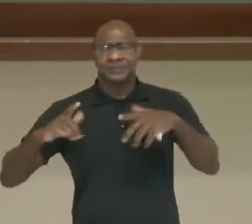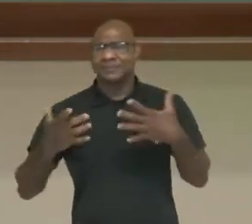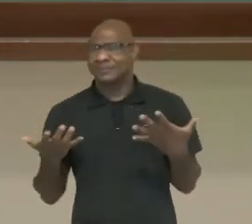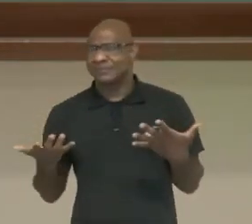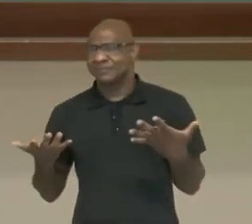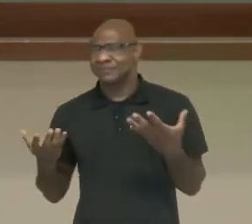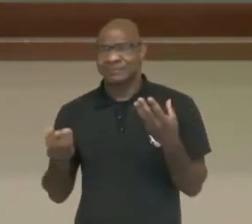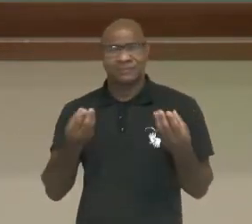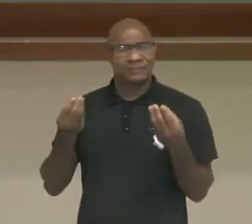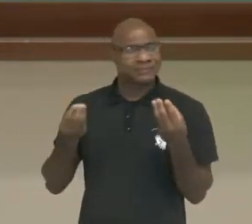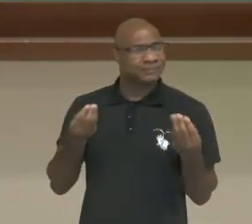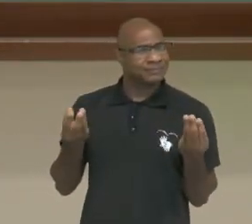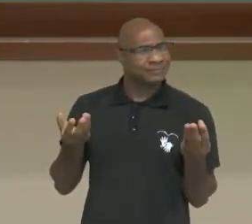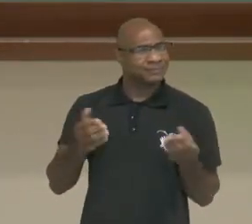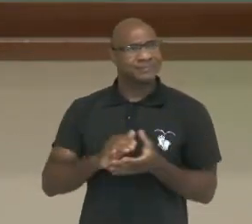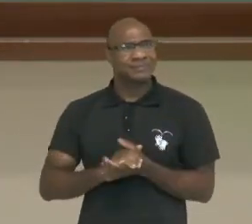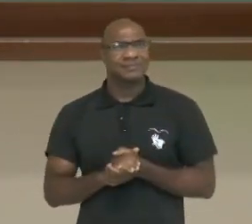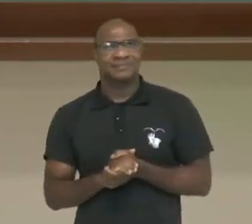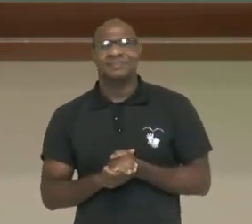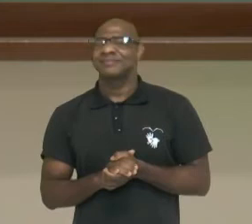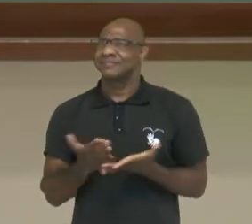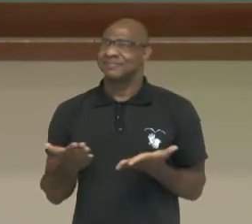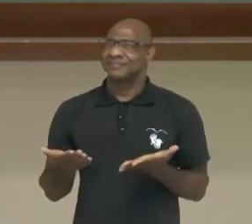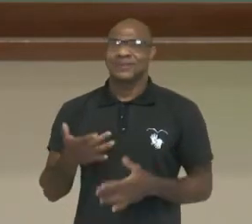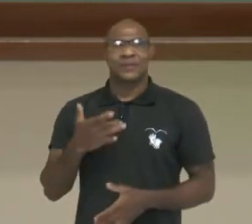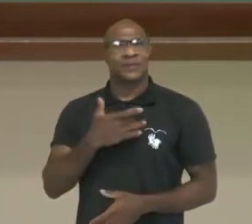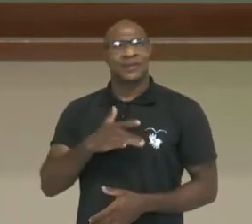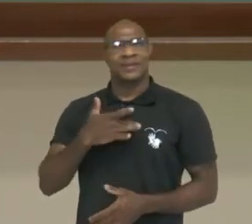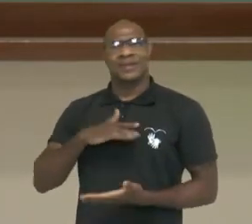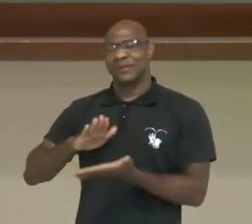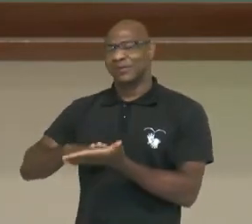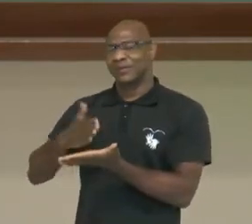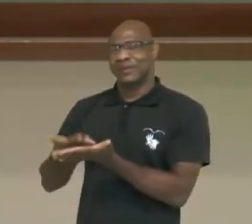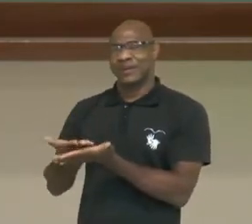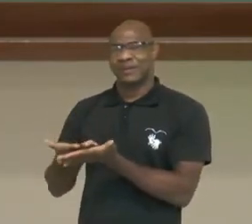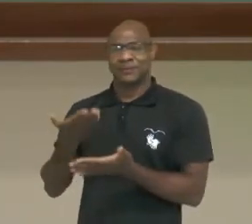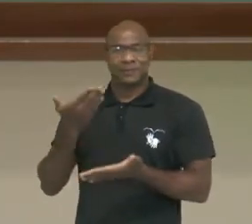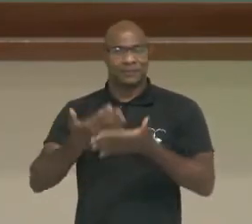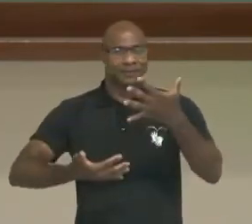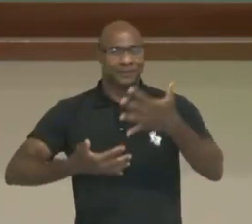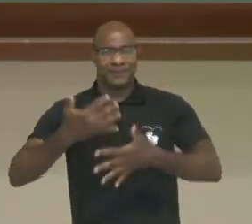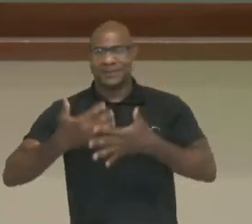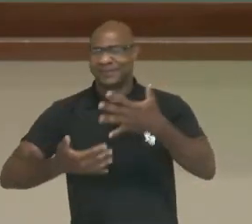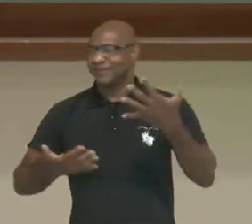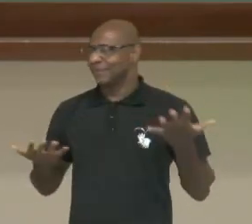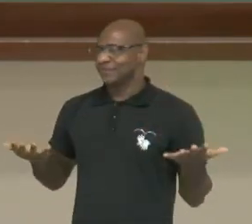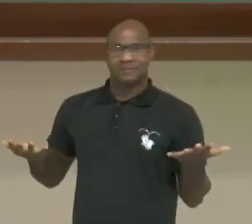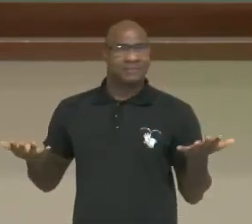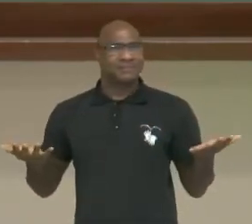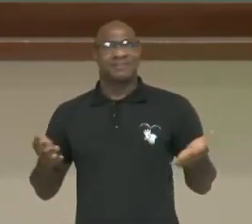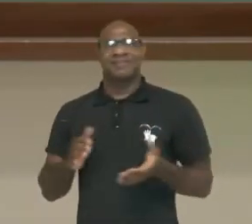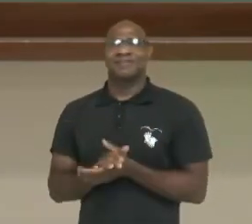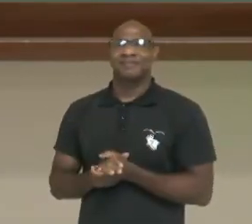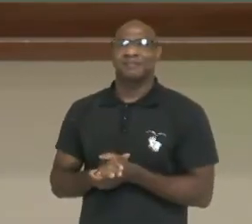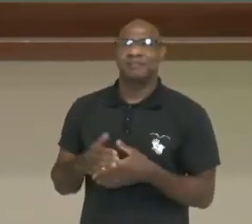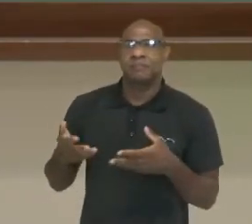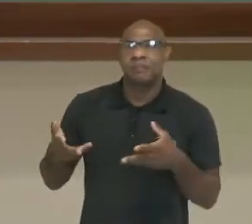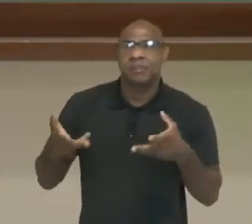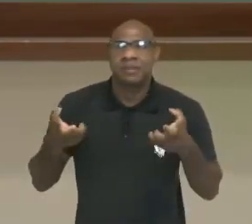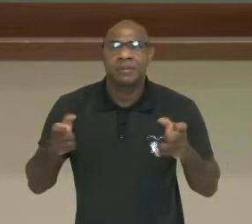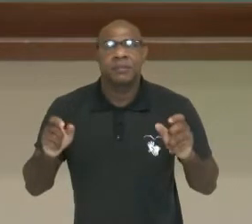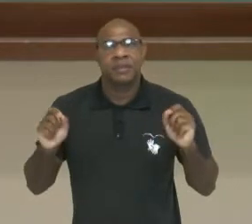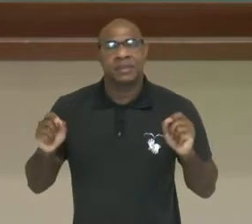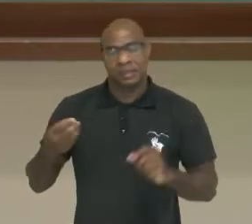ou ali, onde que eu estava olhando vocês. Coitado do Val também. Ficou perdido aí, Val. Foi mal de novo aí. Percebam que